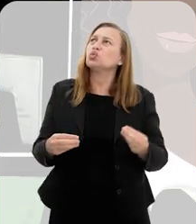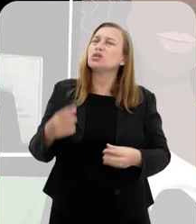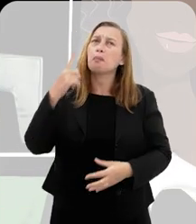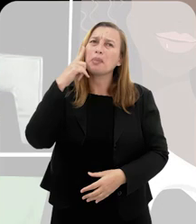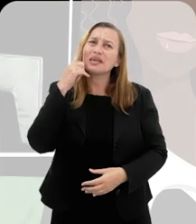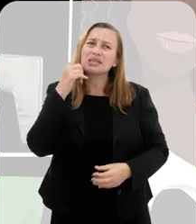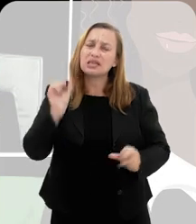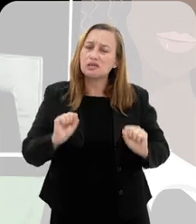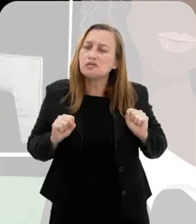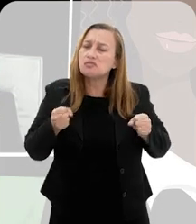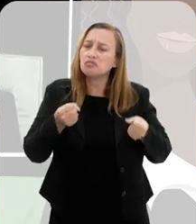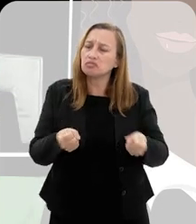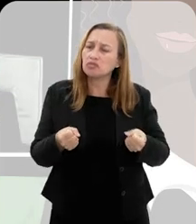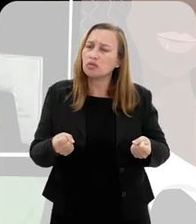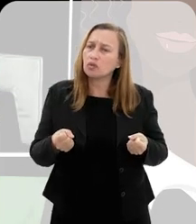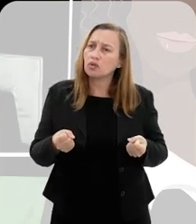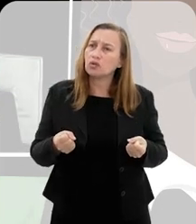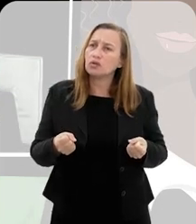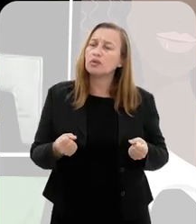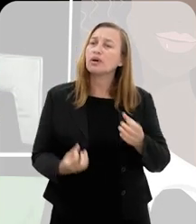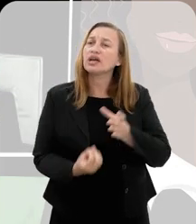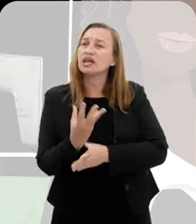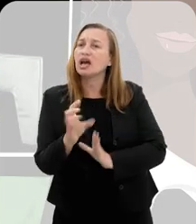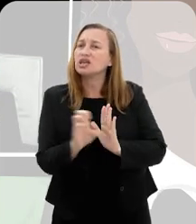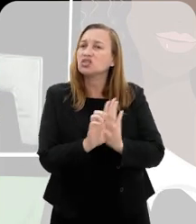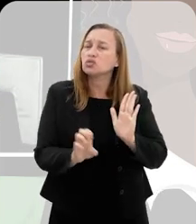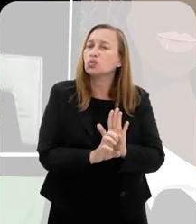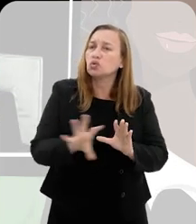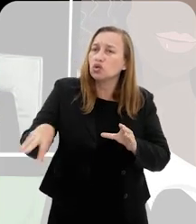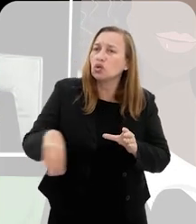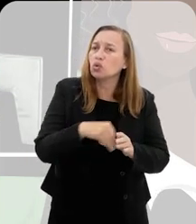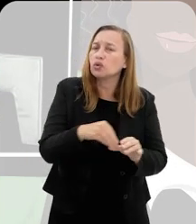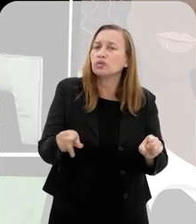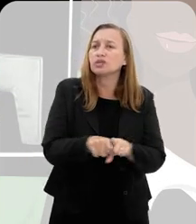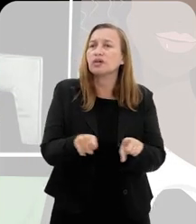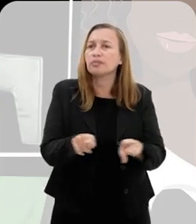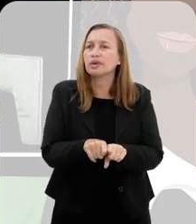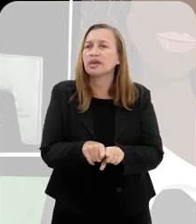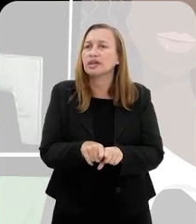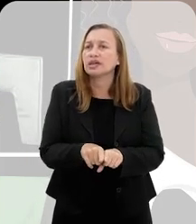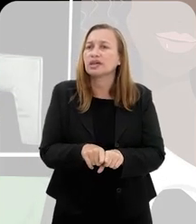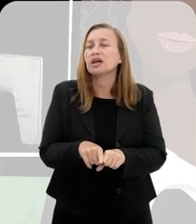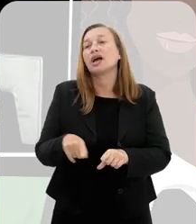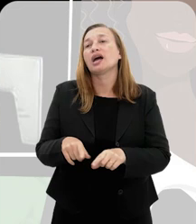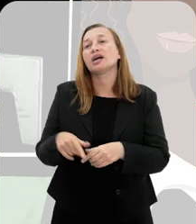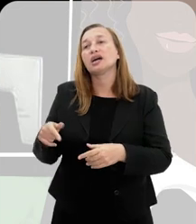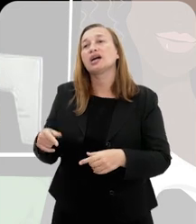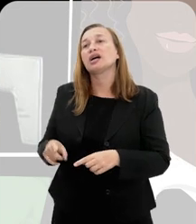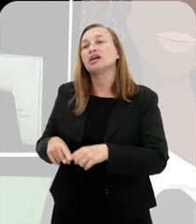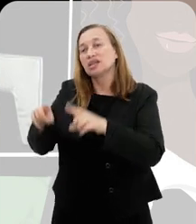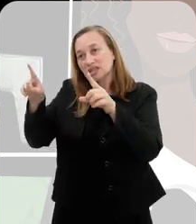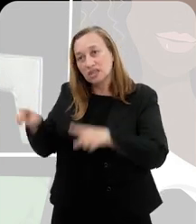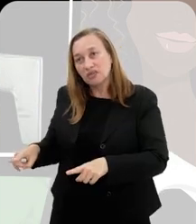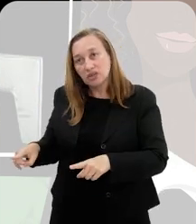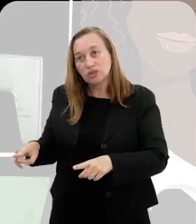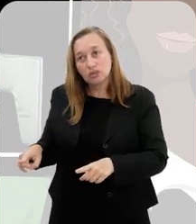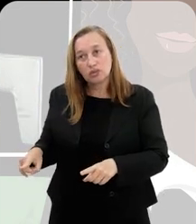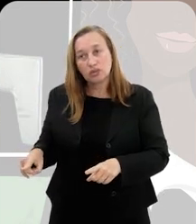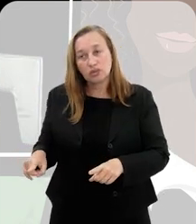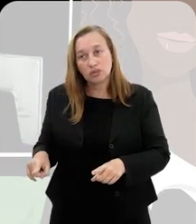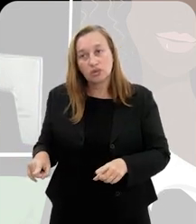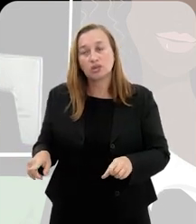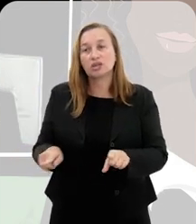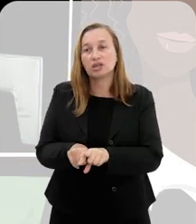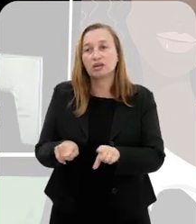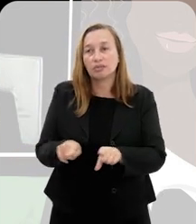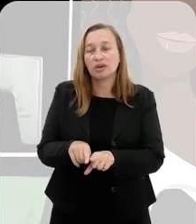me fez, me fortaleceu para instituir esse estatuto, incluindo também as servidoras